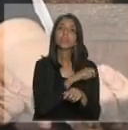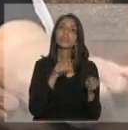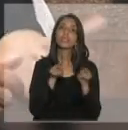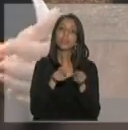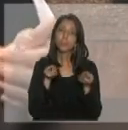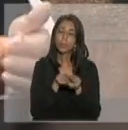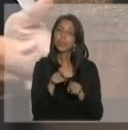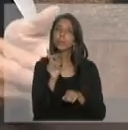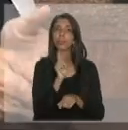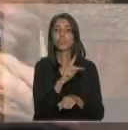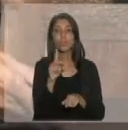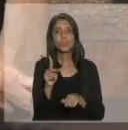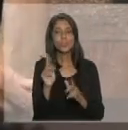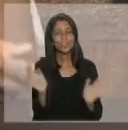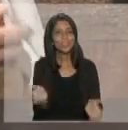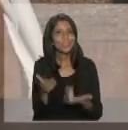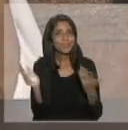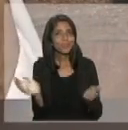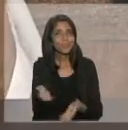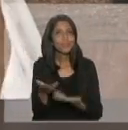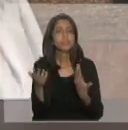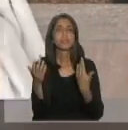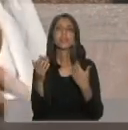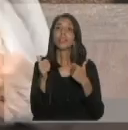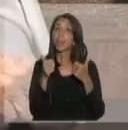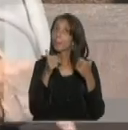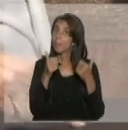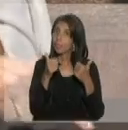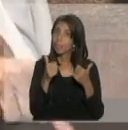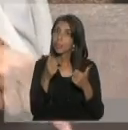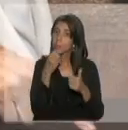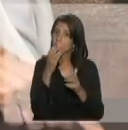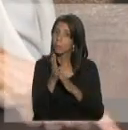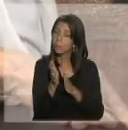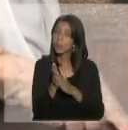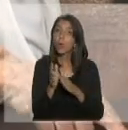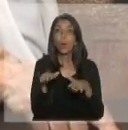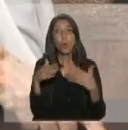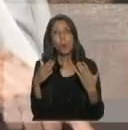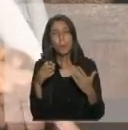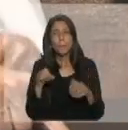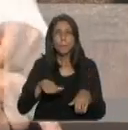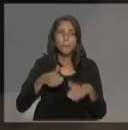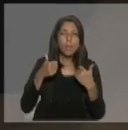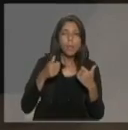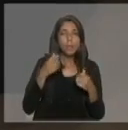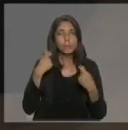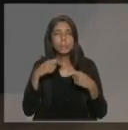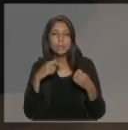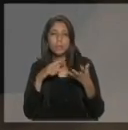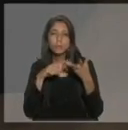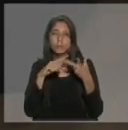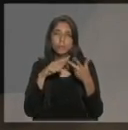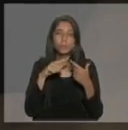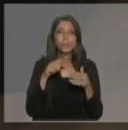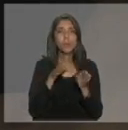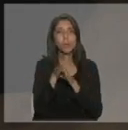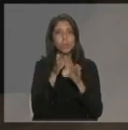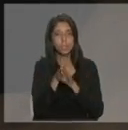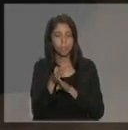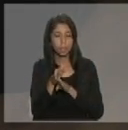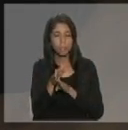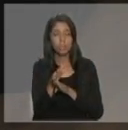dando à professora um incentivo, ensinando que está tudo bem e fazendo as observações onde ela tinha que melhorar. Que bom, que Isso bacana. foi